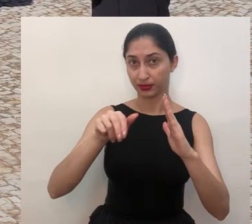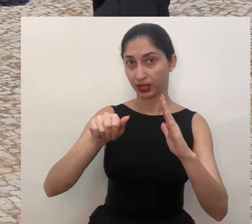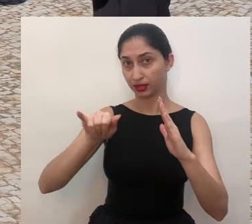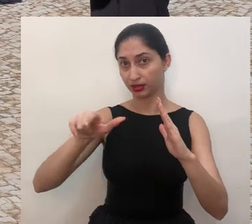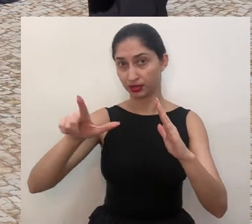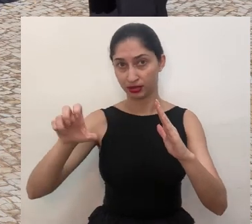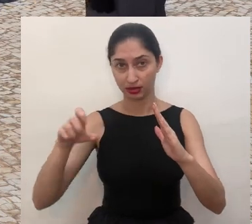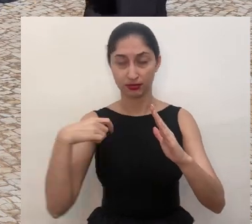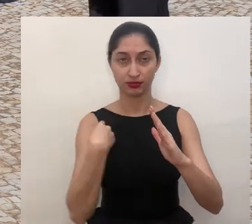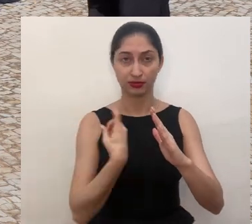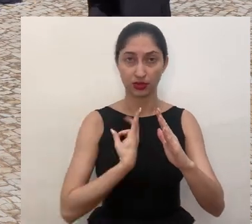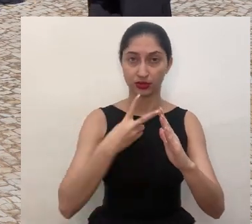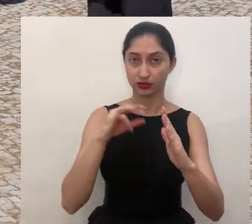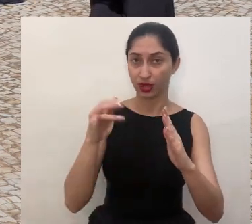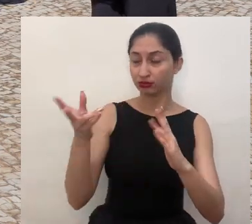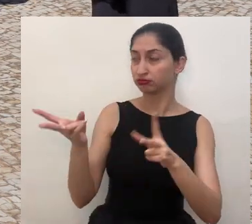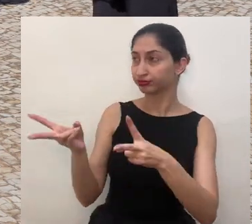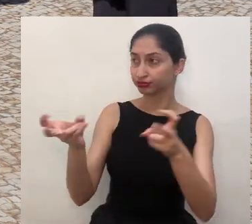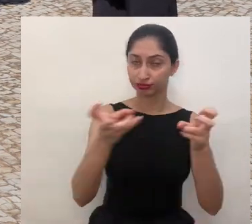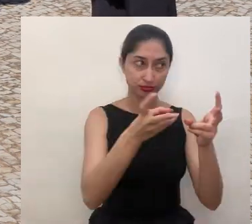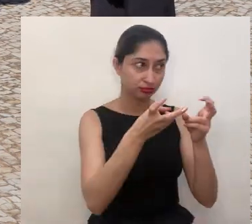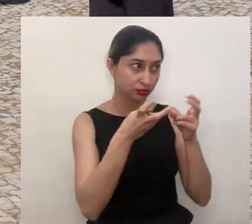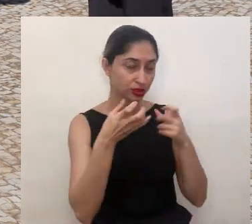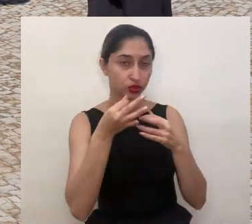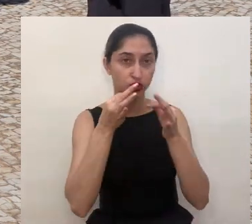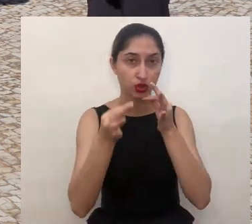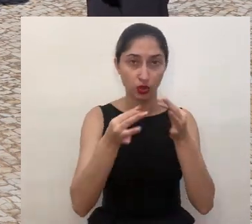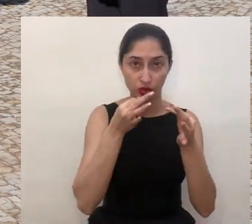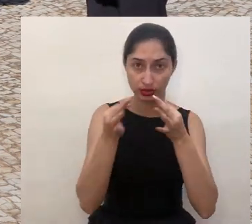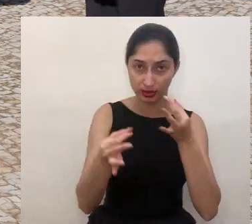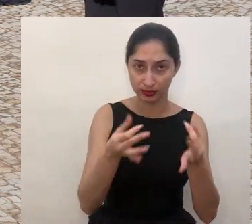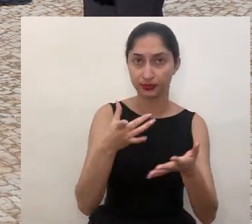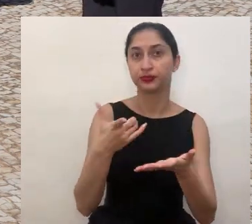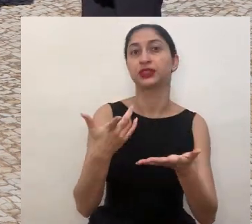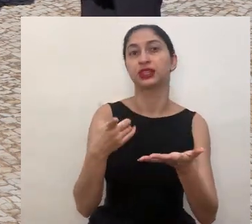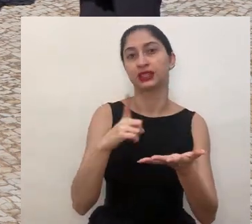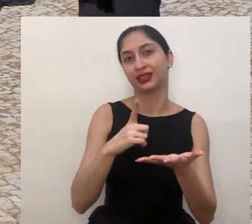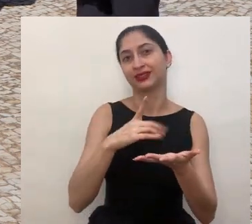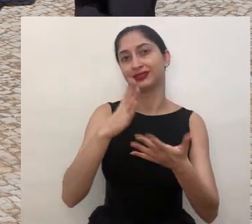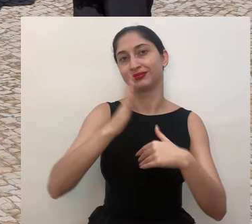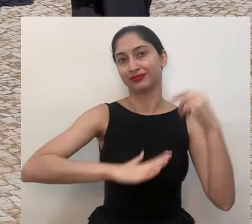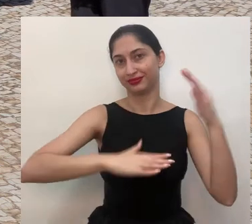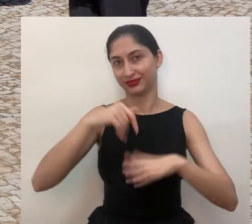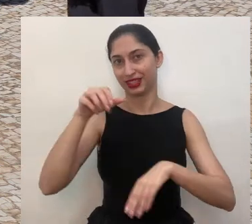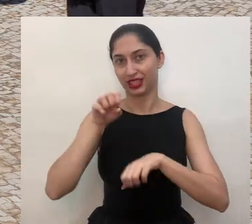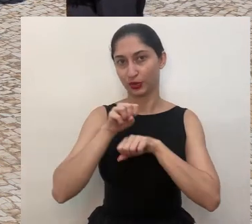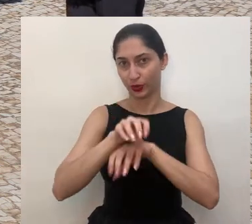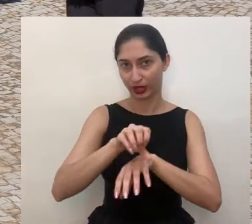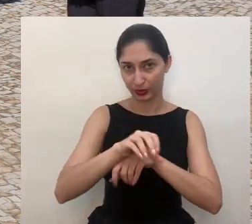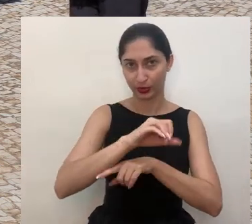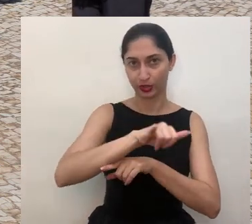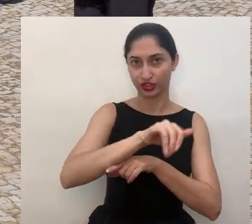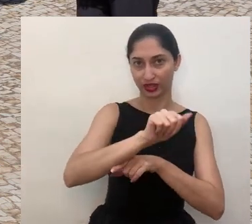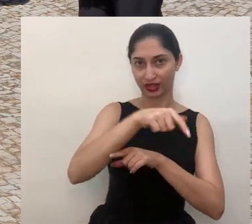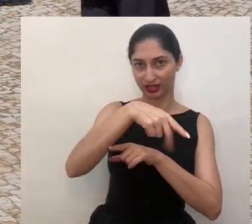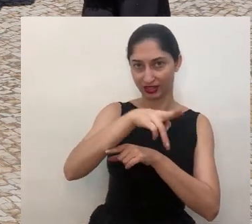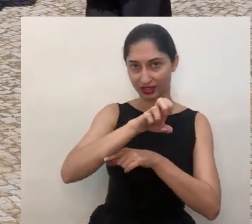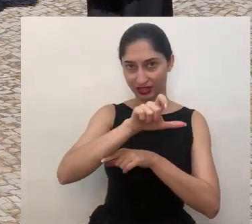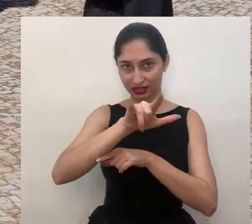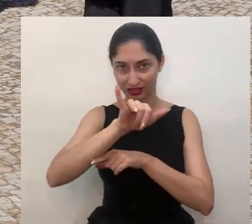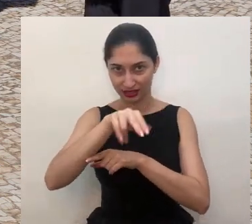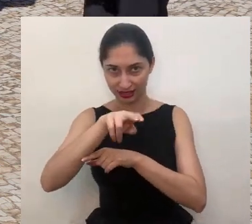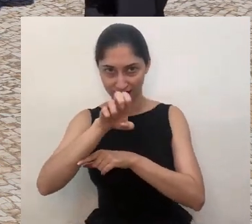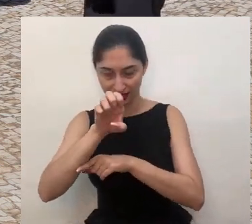sons ao nosso redor. E para isso nós vamos contar com a participação dos nossos educadores, a Jaqueline